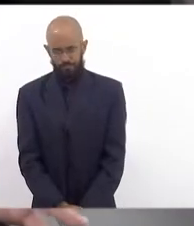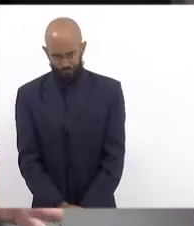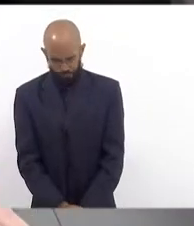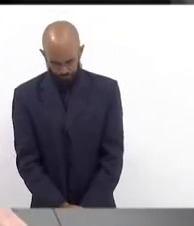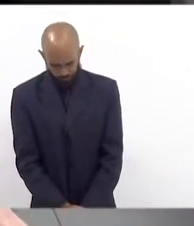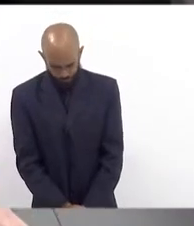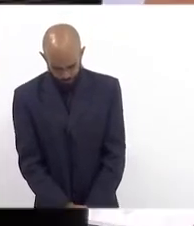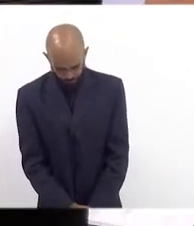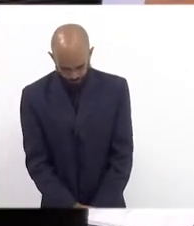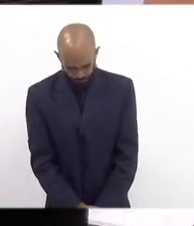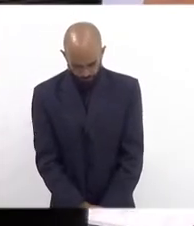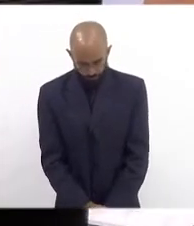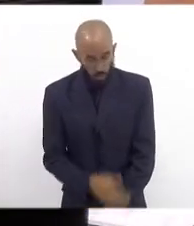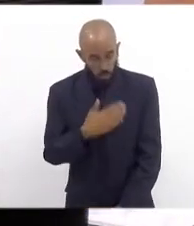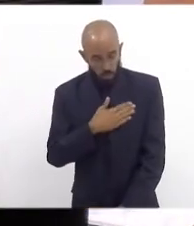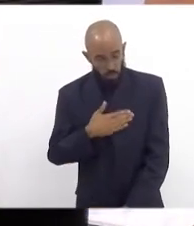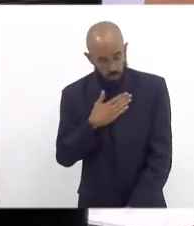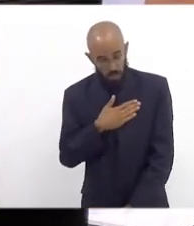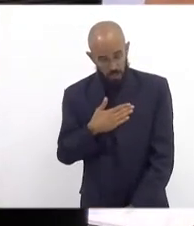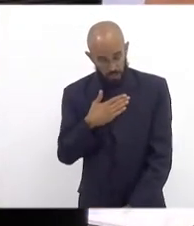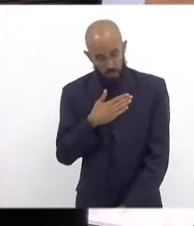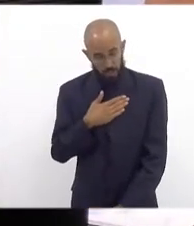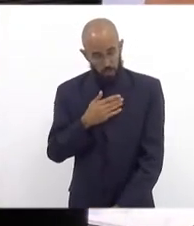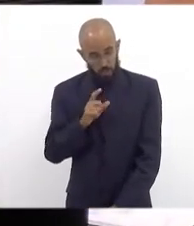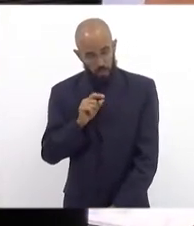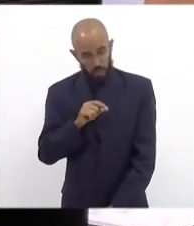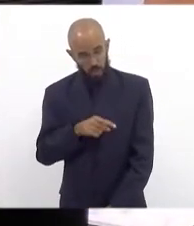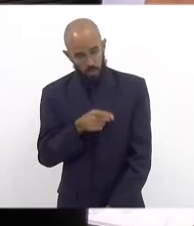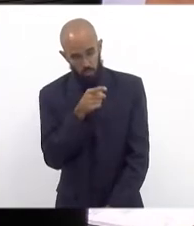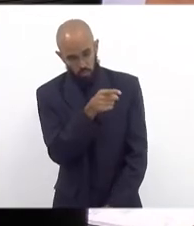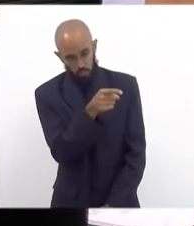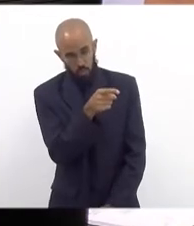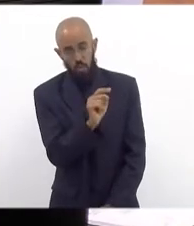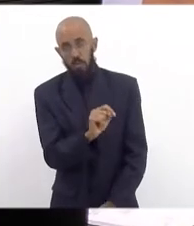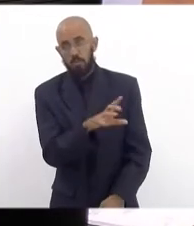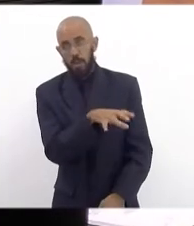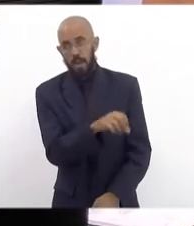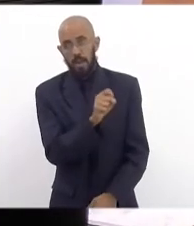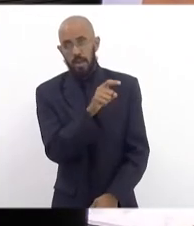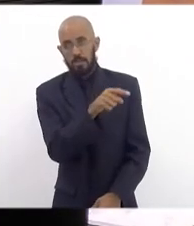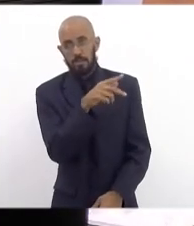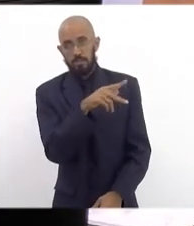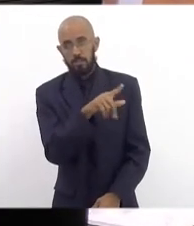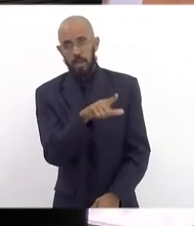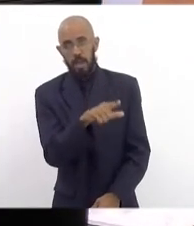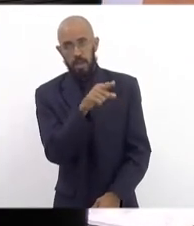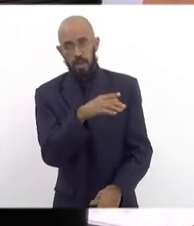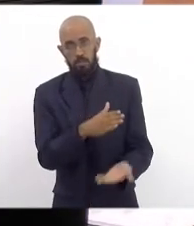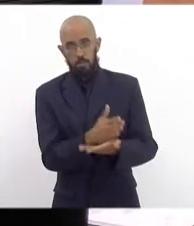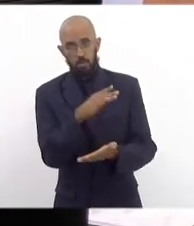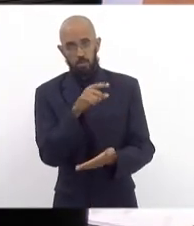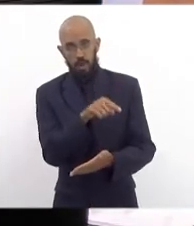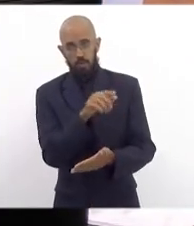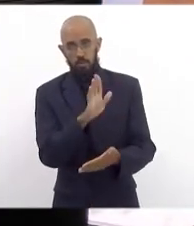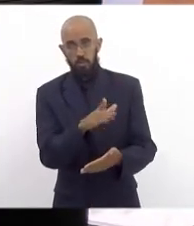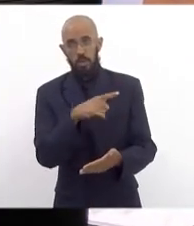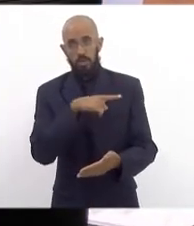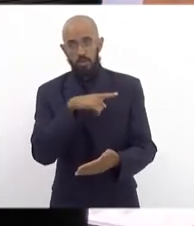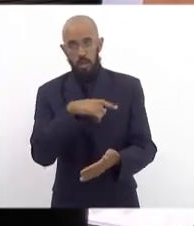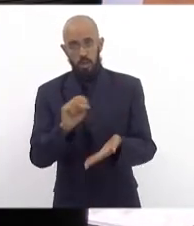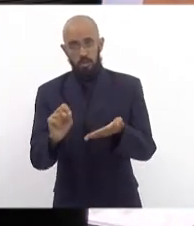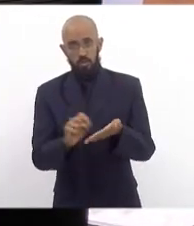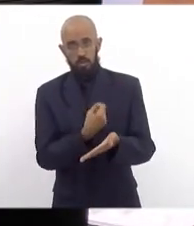sabe o que eu gostaria que eu vou a sua senhoria pegar seus projetos de lei aprovado na casa tá sanção do